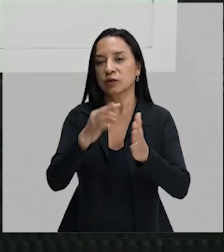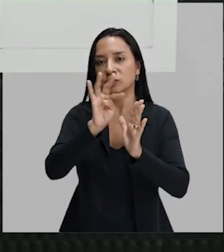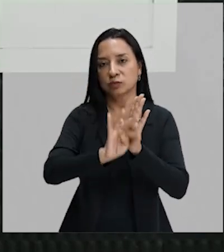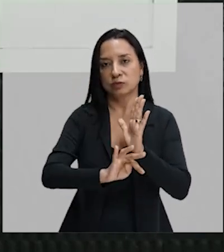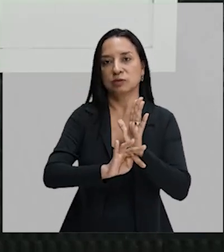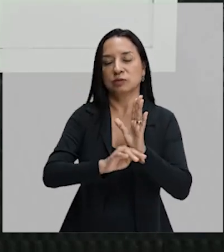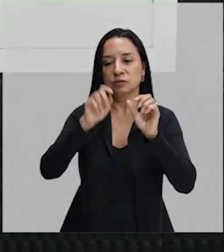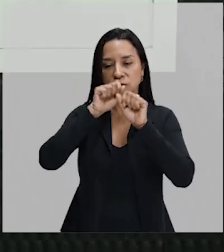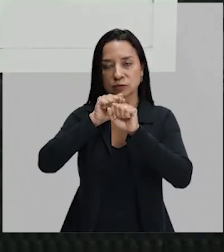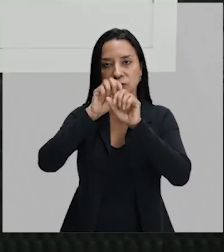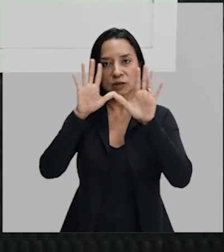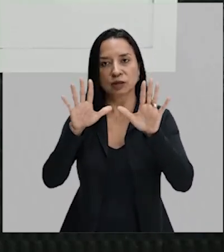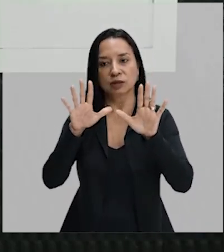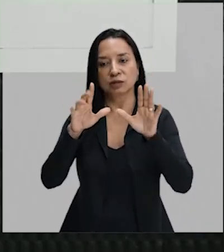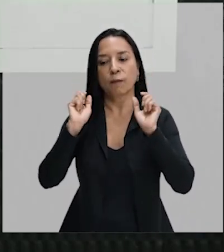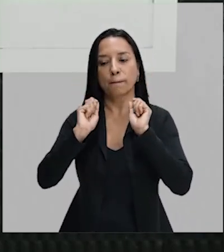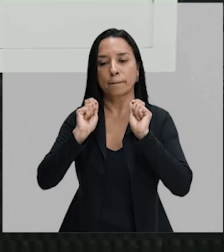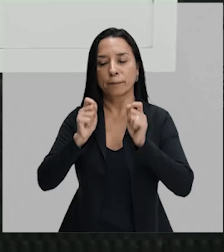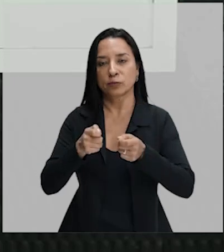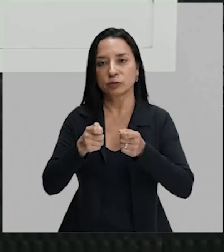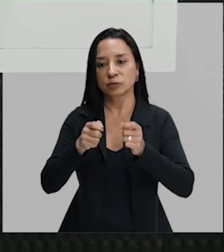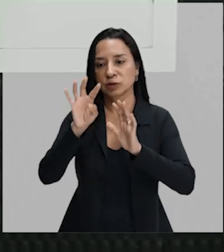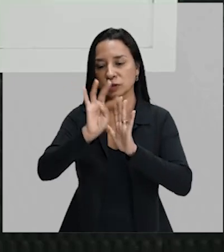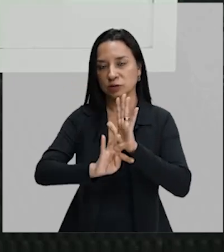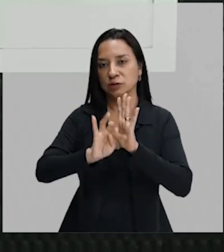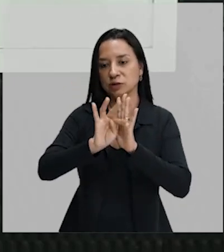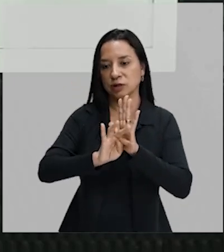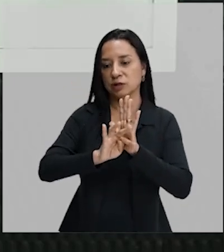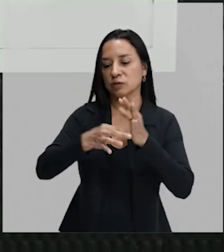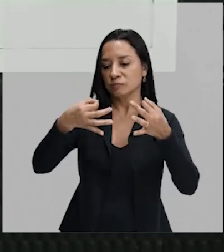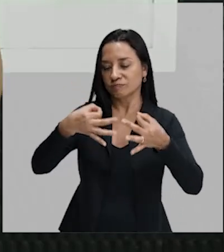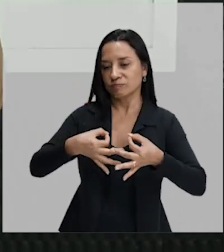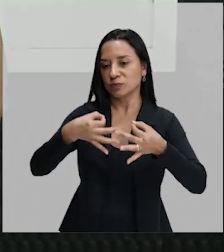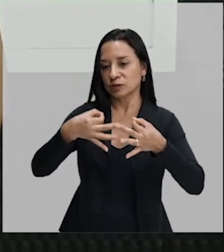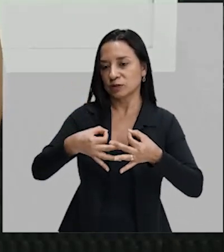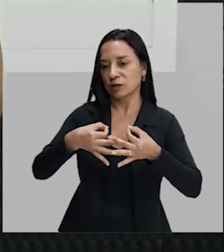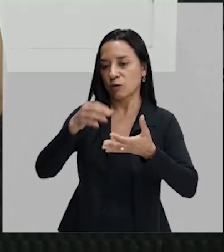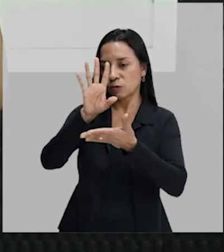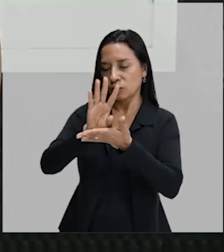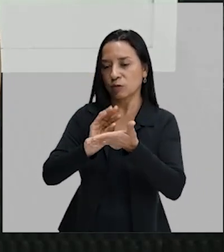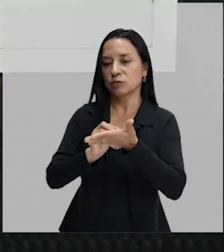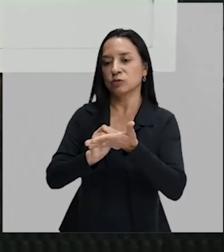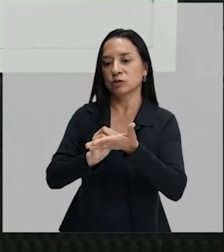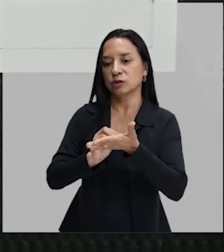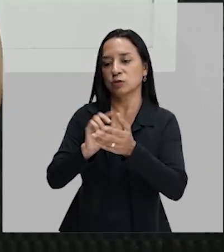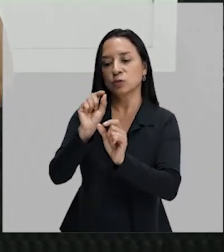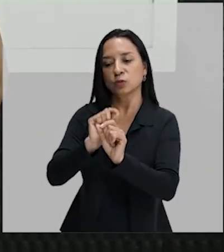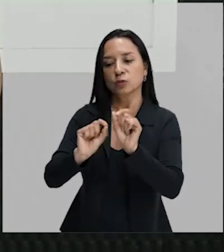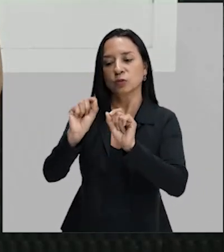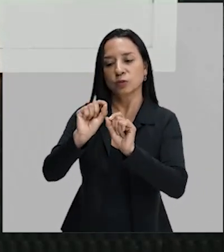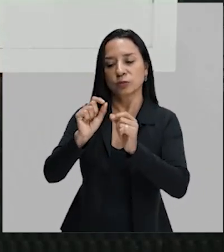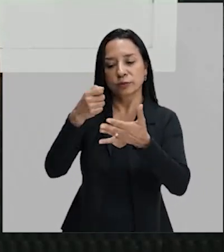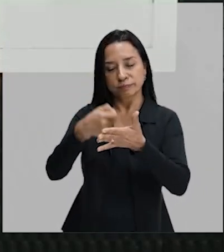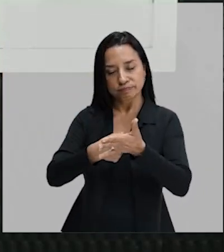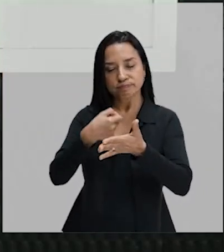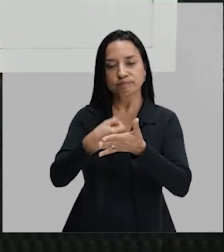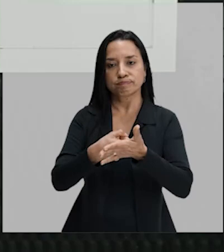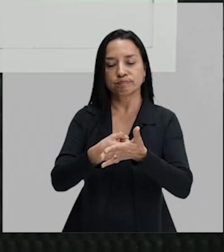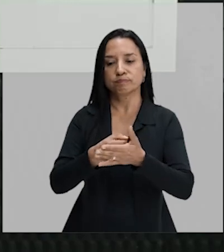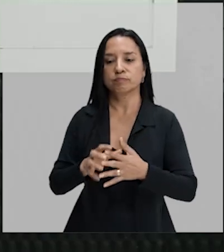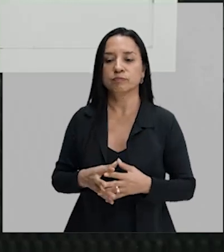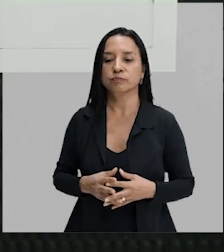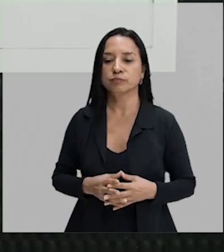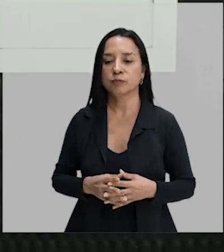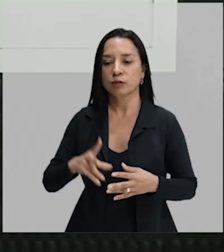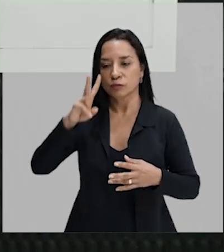e, claro, com a possibilidade desse texto estar de forma adequada ao estilo ao qual ele é exigido.